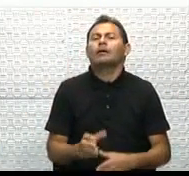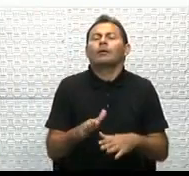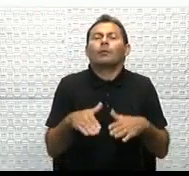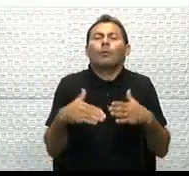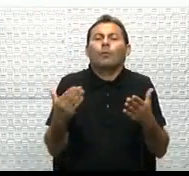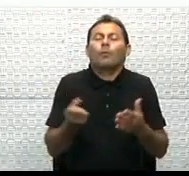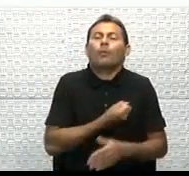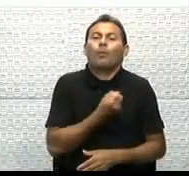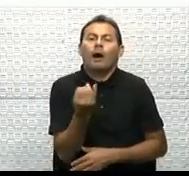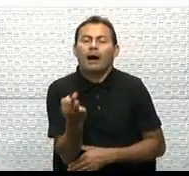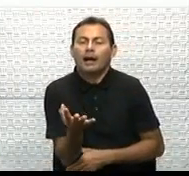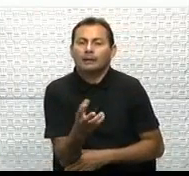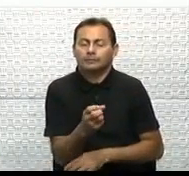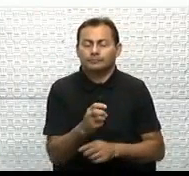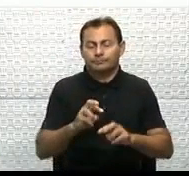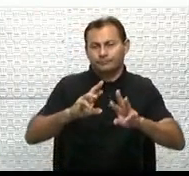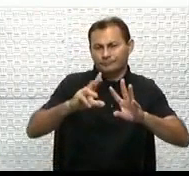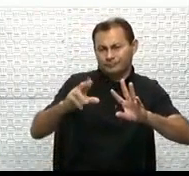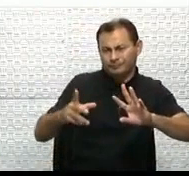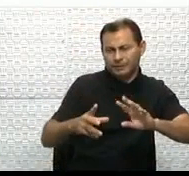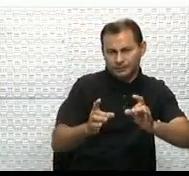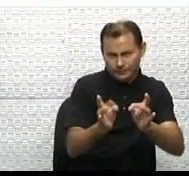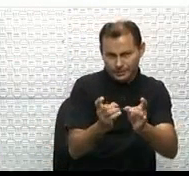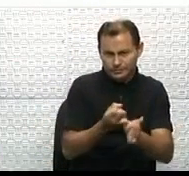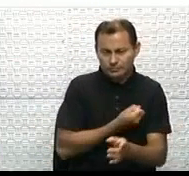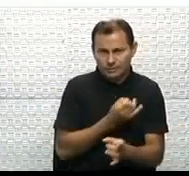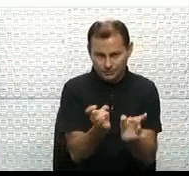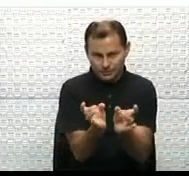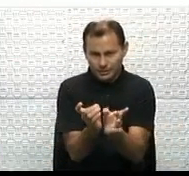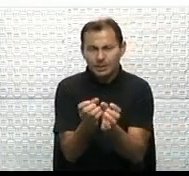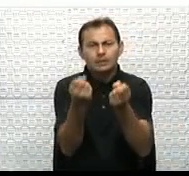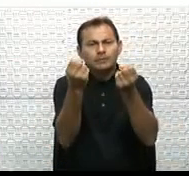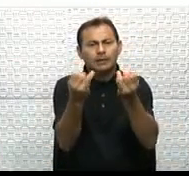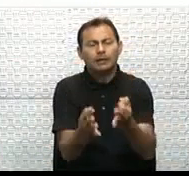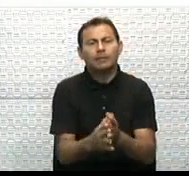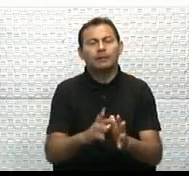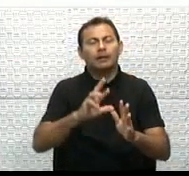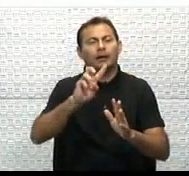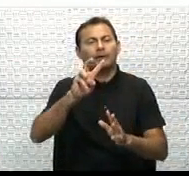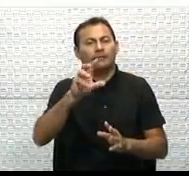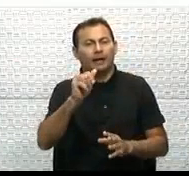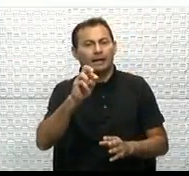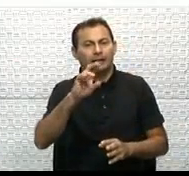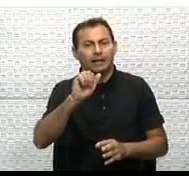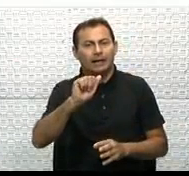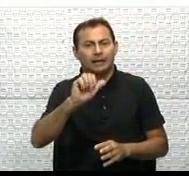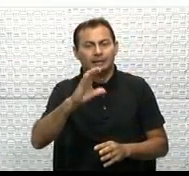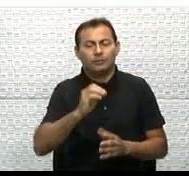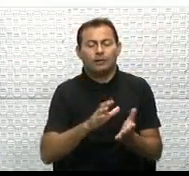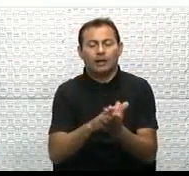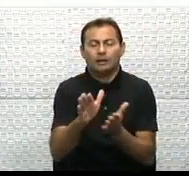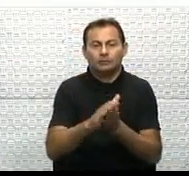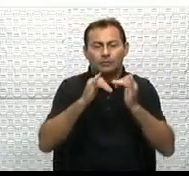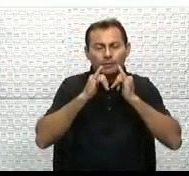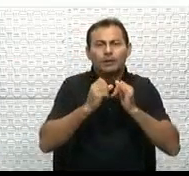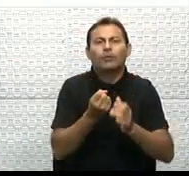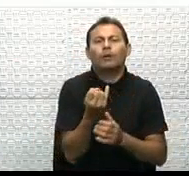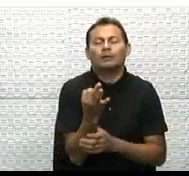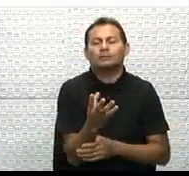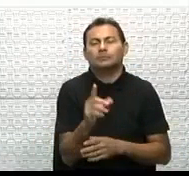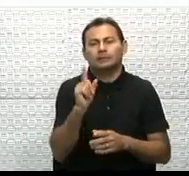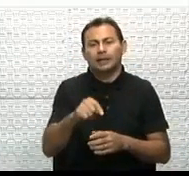Quanto da variação da quantidade de unidades vendidas é explicado pela variação do gasto com propaganda